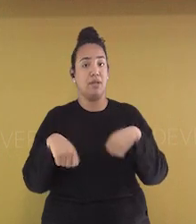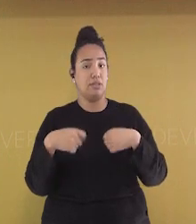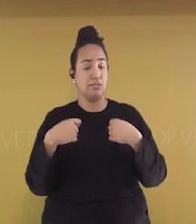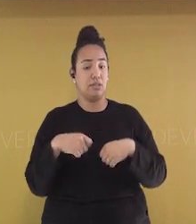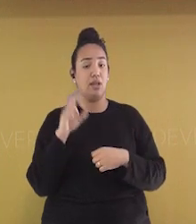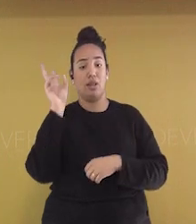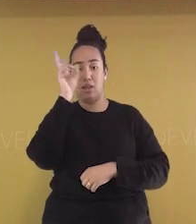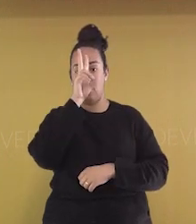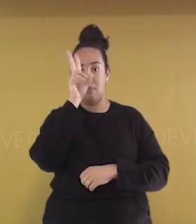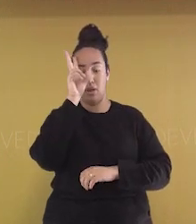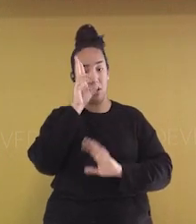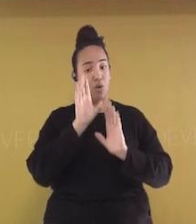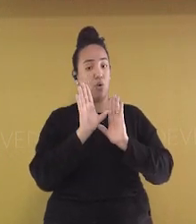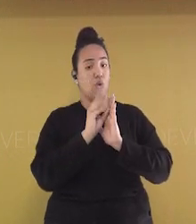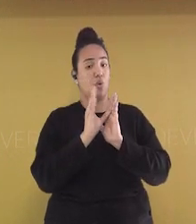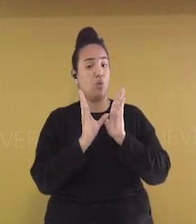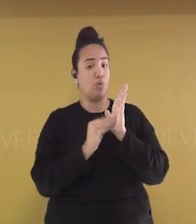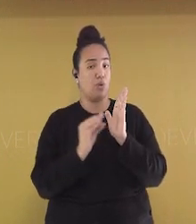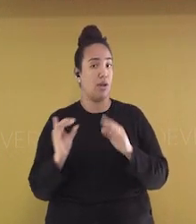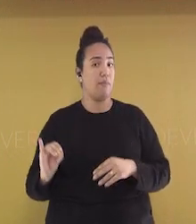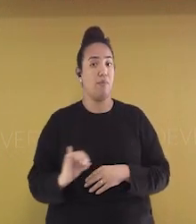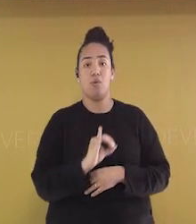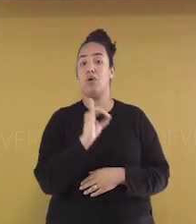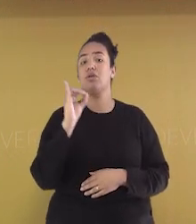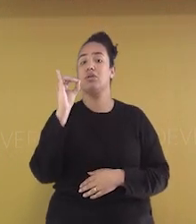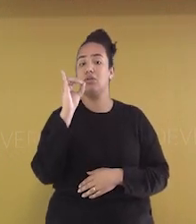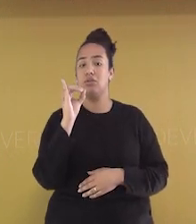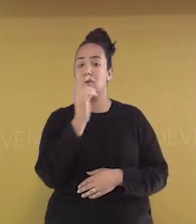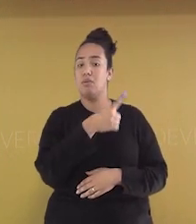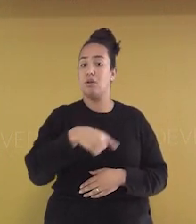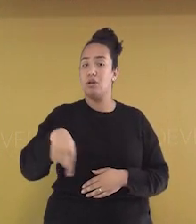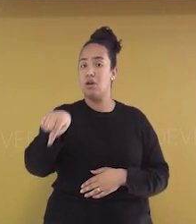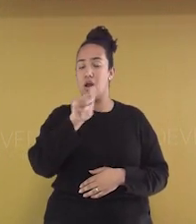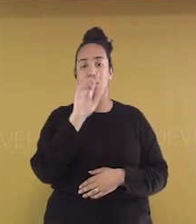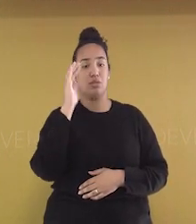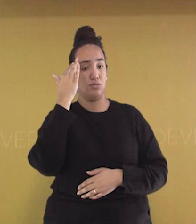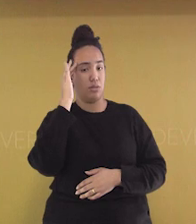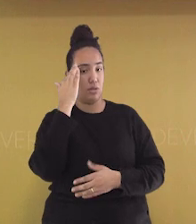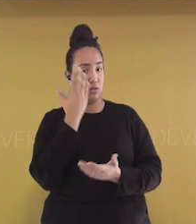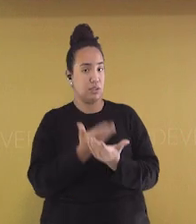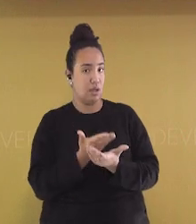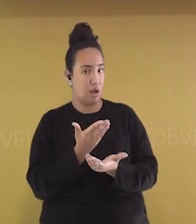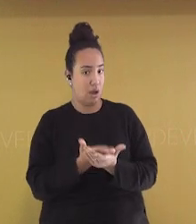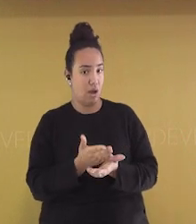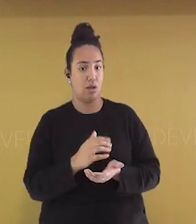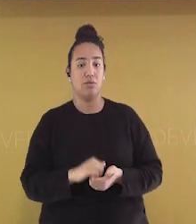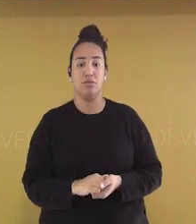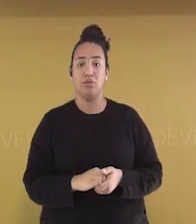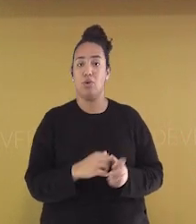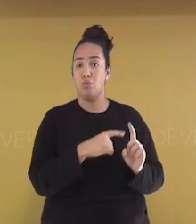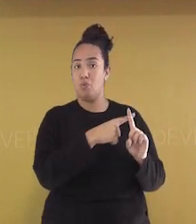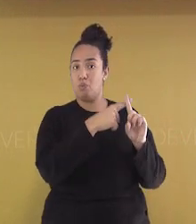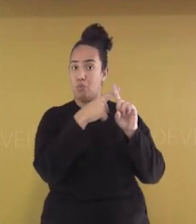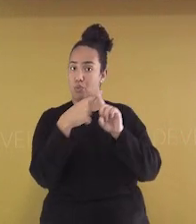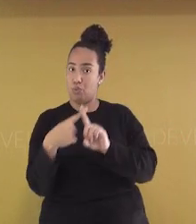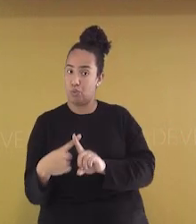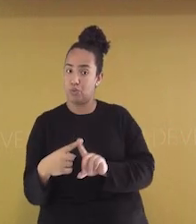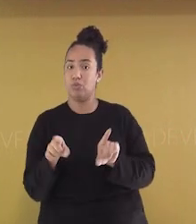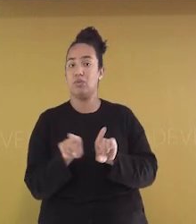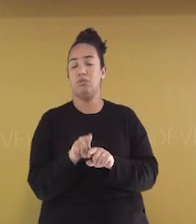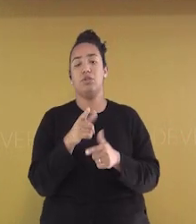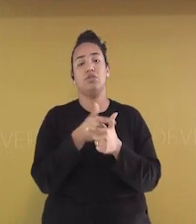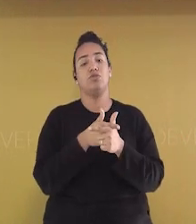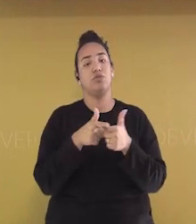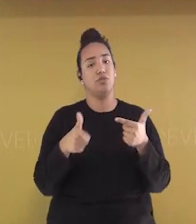precisamos lembrar de um conteúdo muito importante para conseguirmos entender a aula de hoje: os múltiplos e